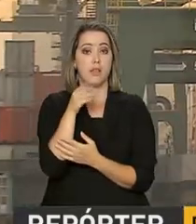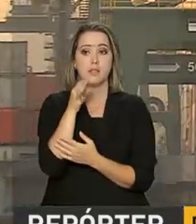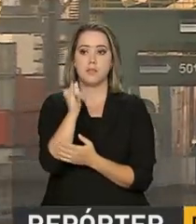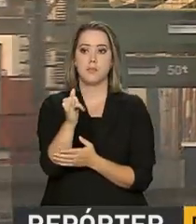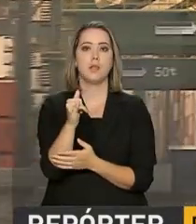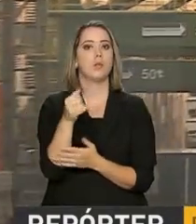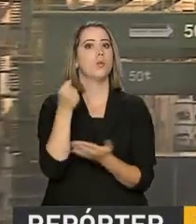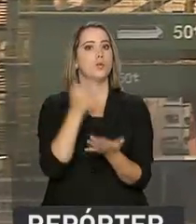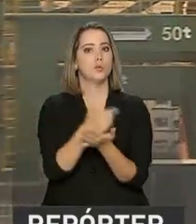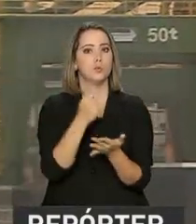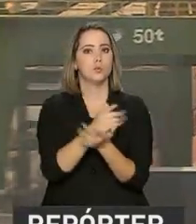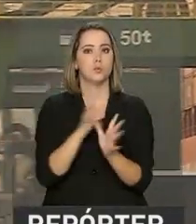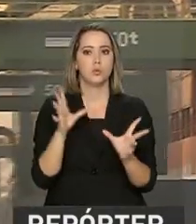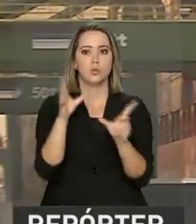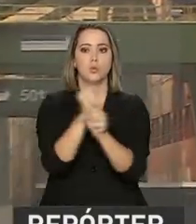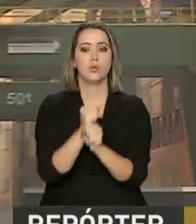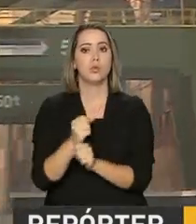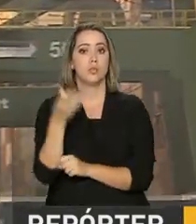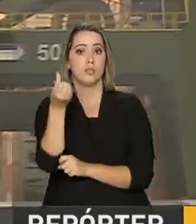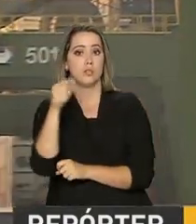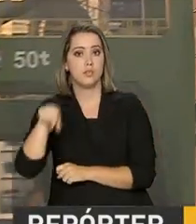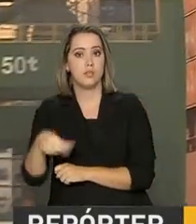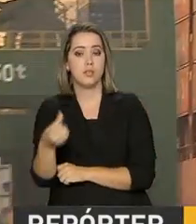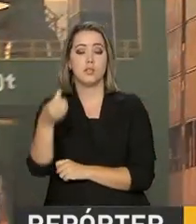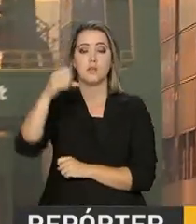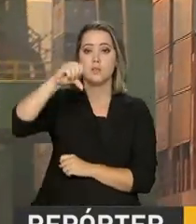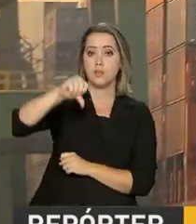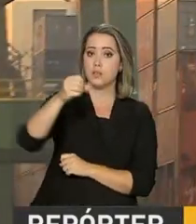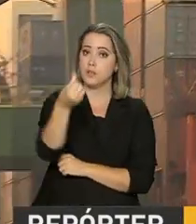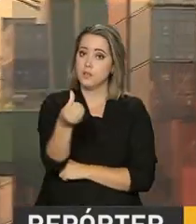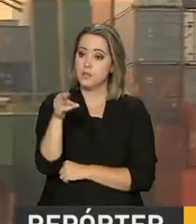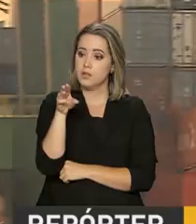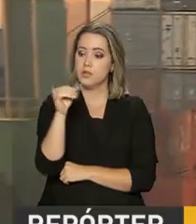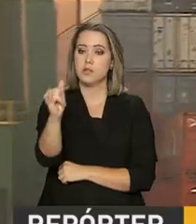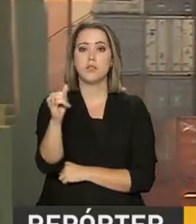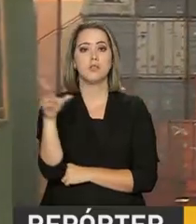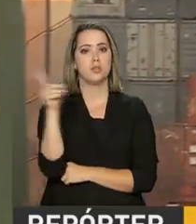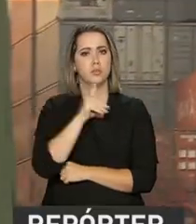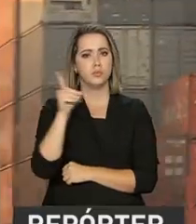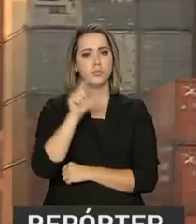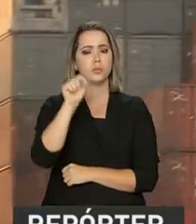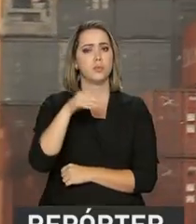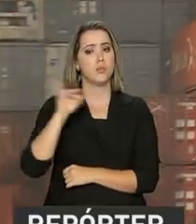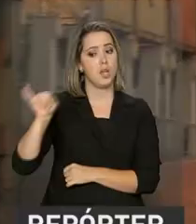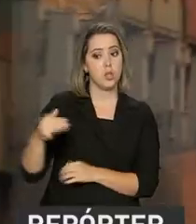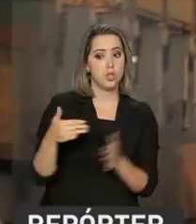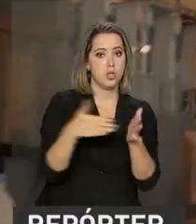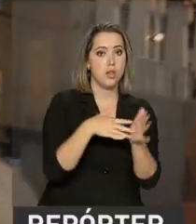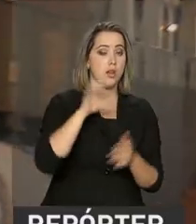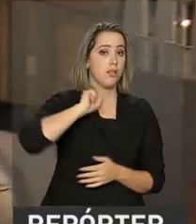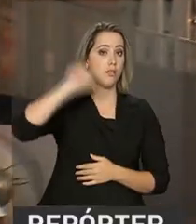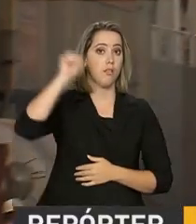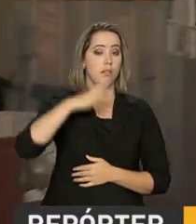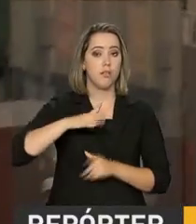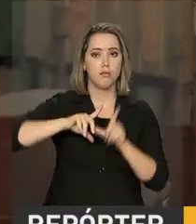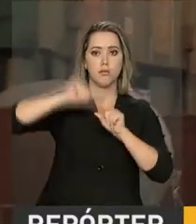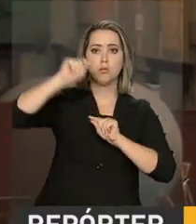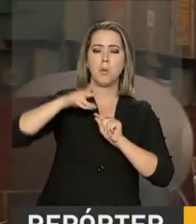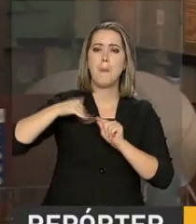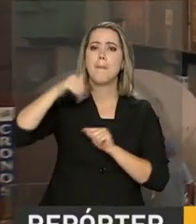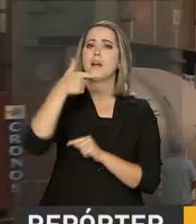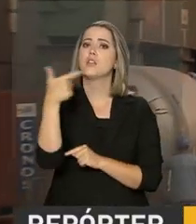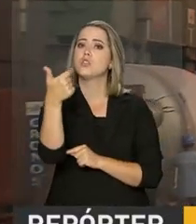isso o saldo positivo fechou em 6,96 Bilhões de Dólares de Janeiro a Abril deste ano o superavit chega a mais de